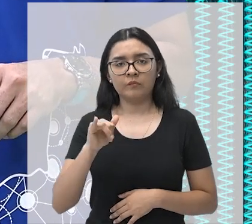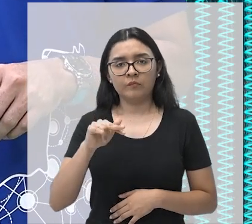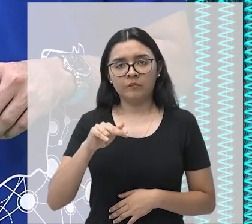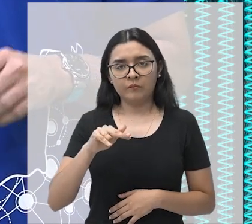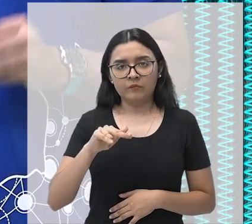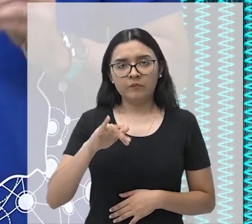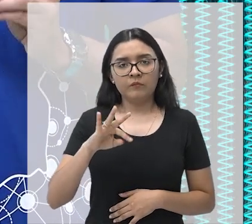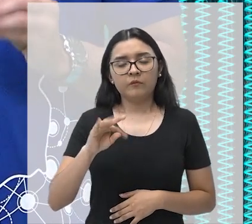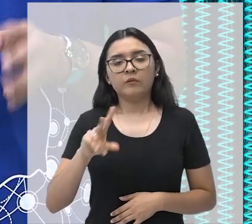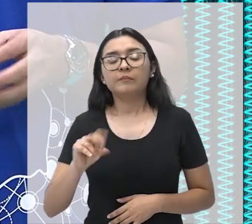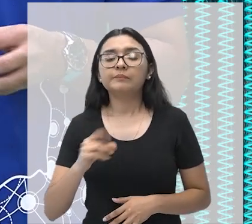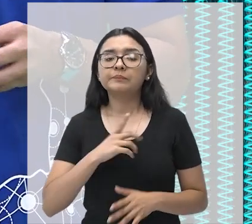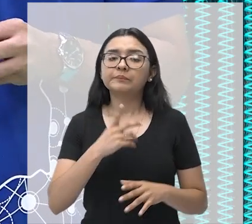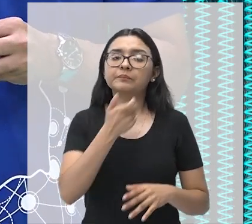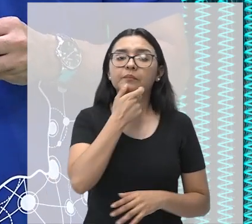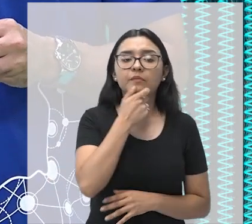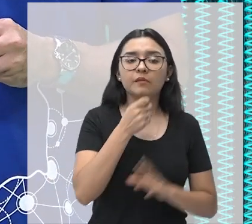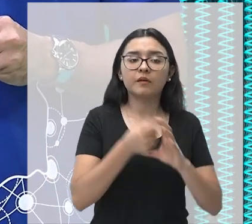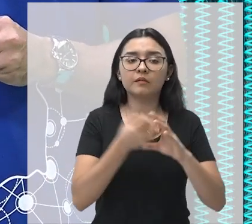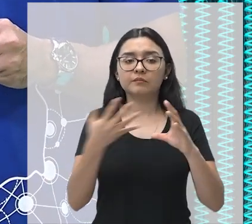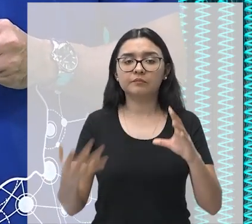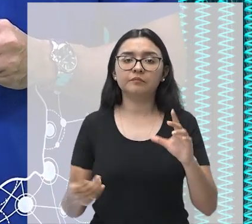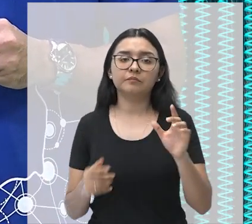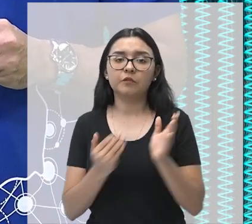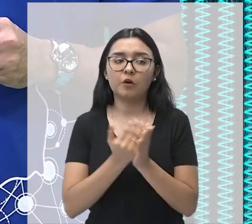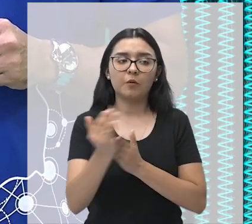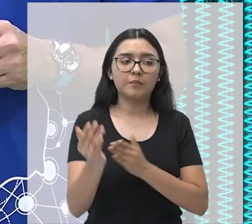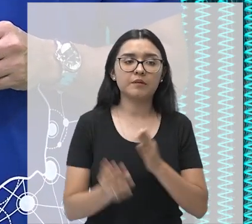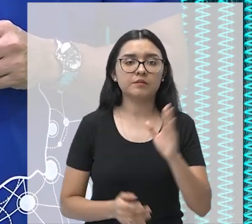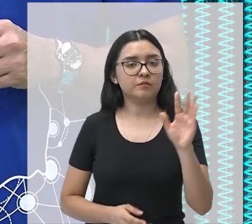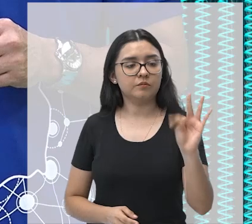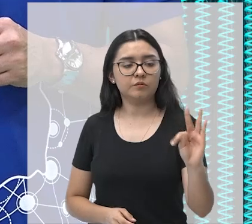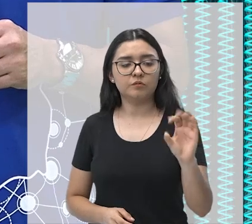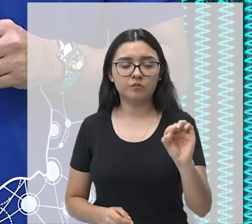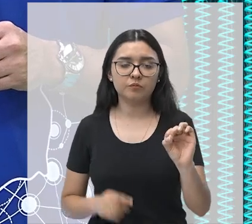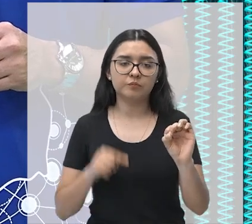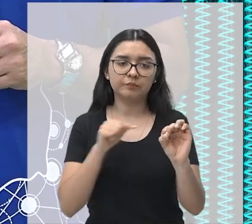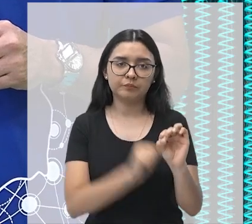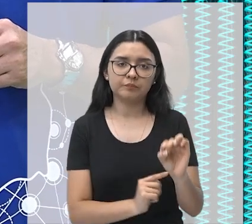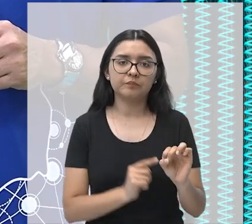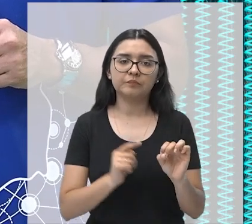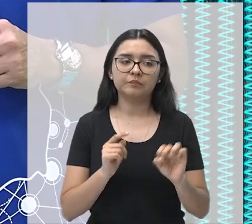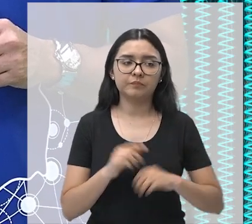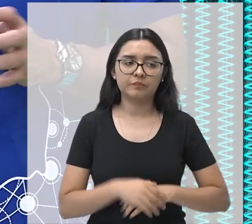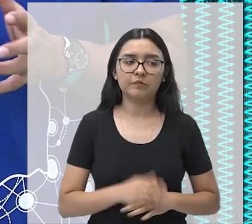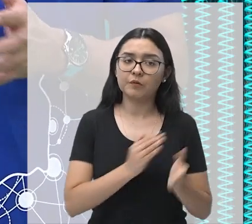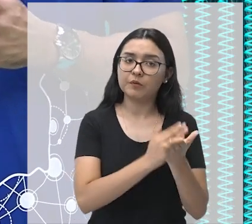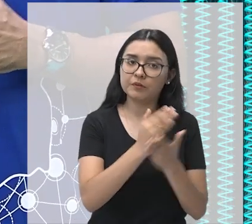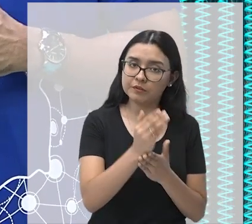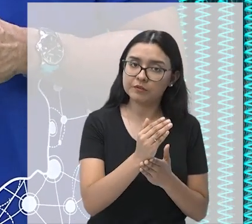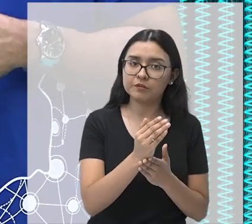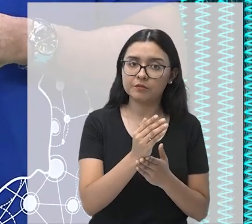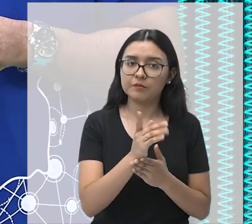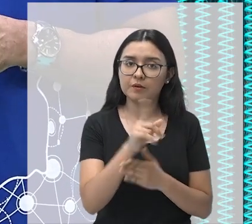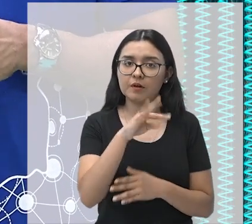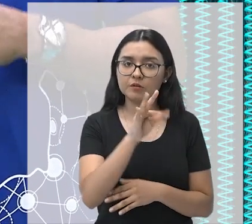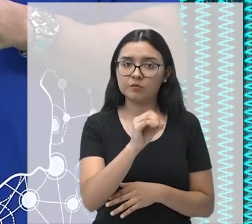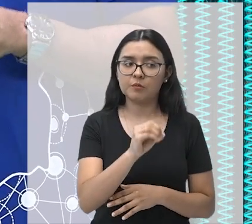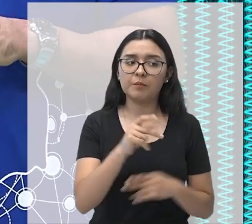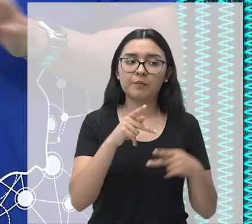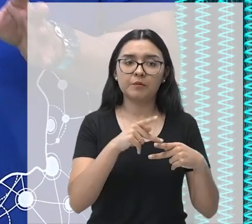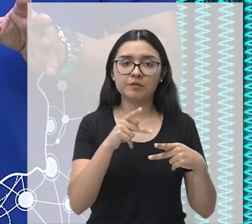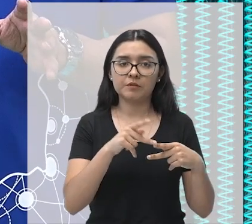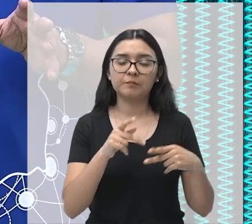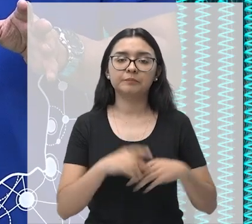língua inglesa ele é caracterizado pela inicial to, tá certo? Essa preposição ali no início, né? Porque o to ele é uma